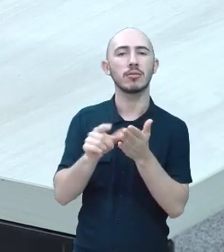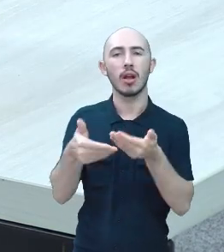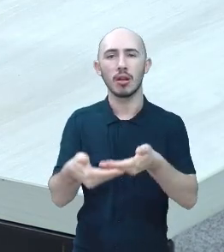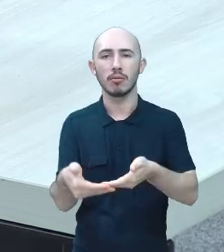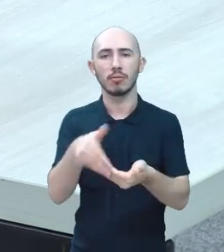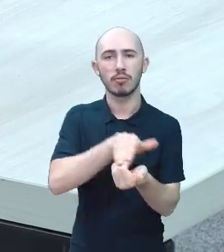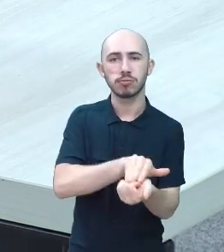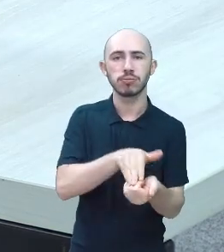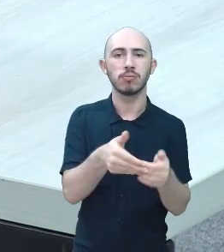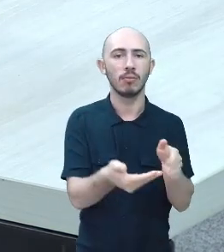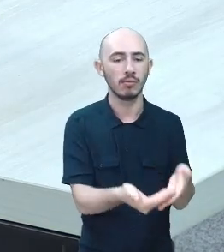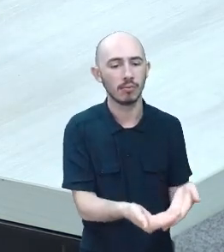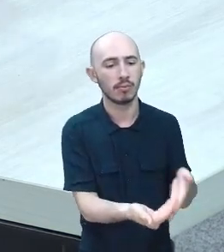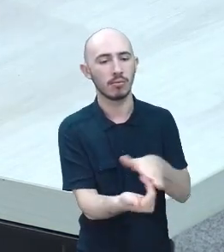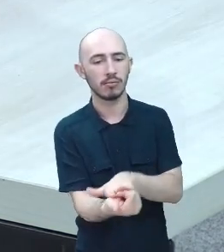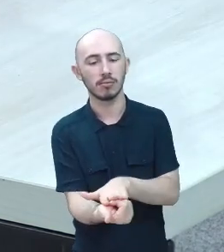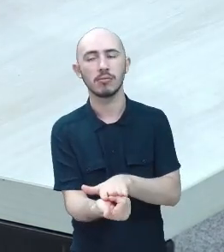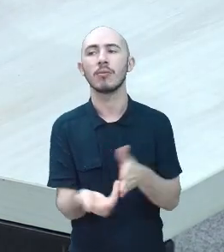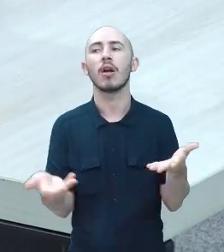Dobrei.